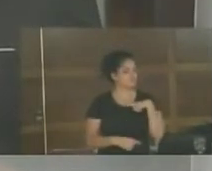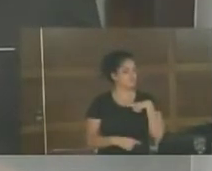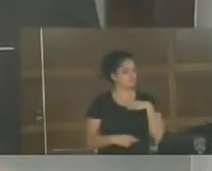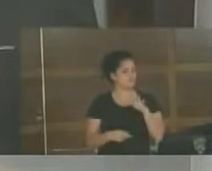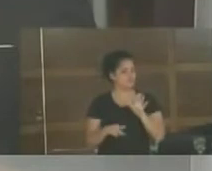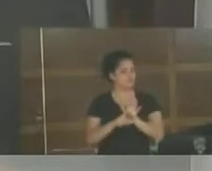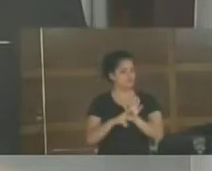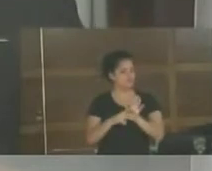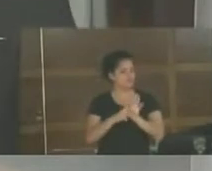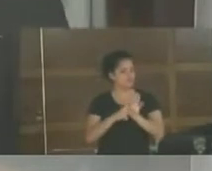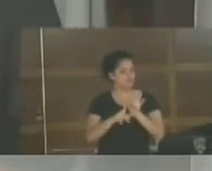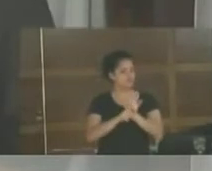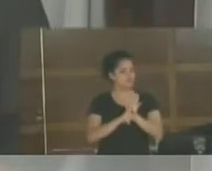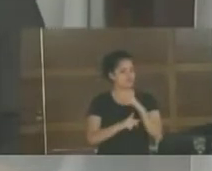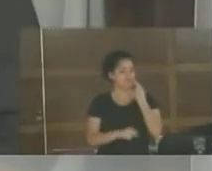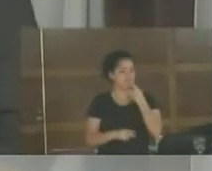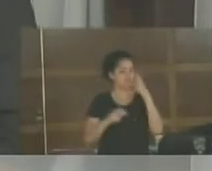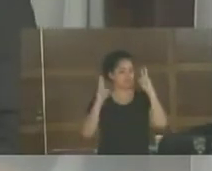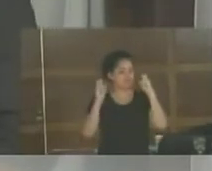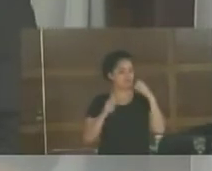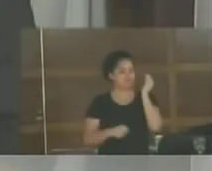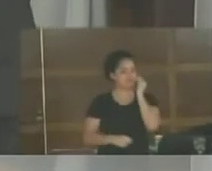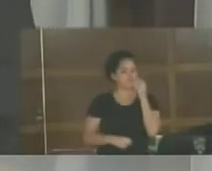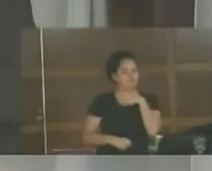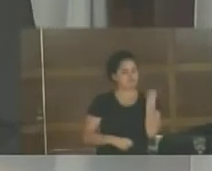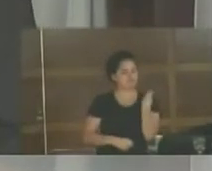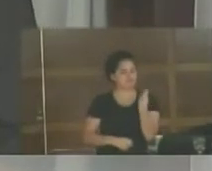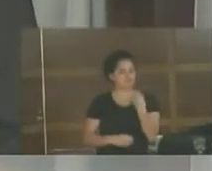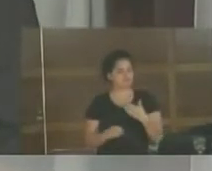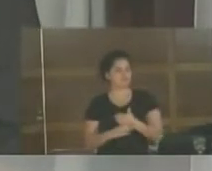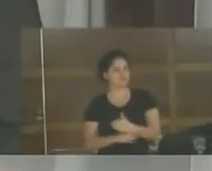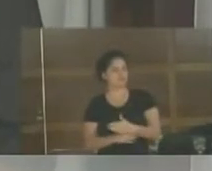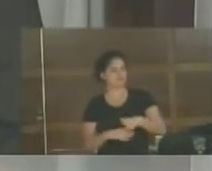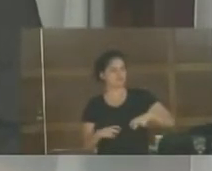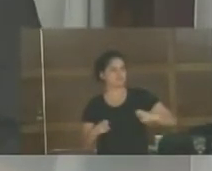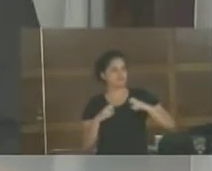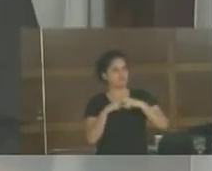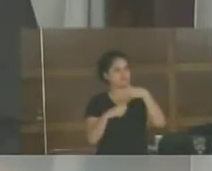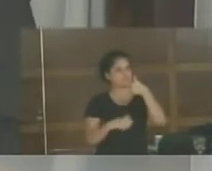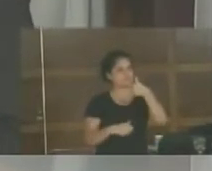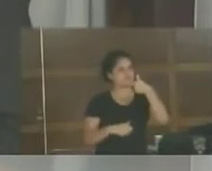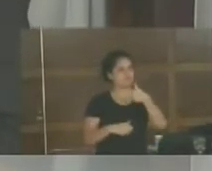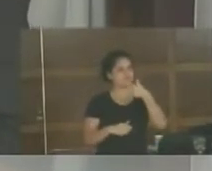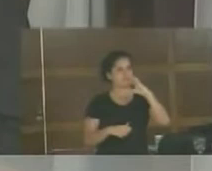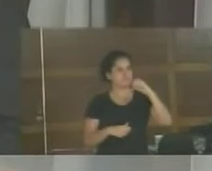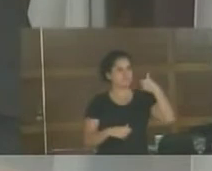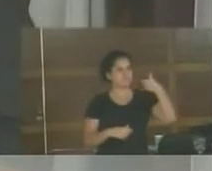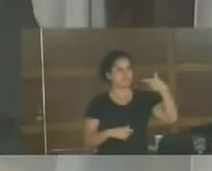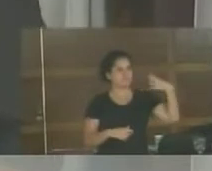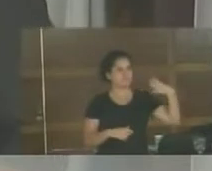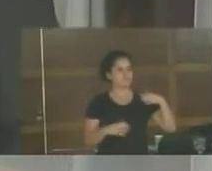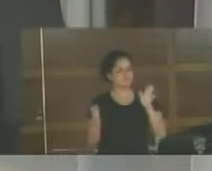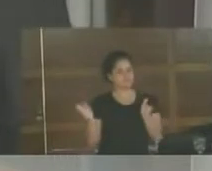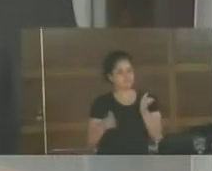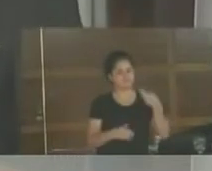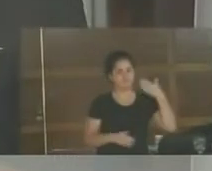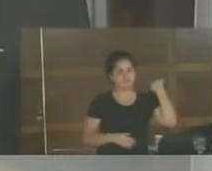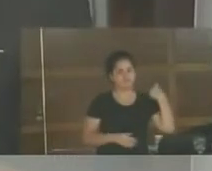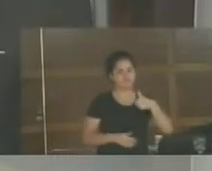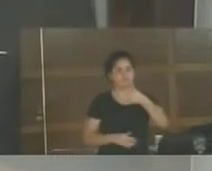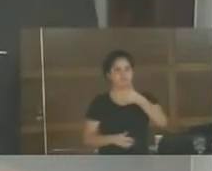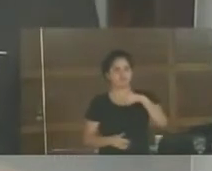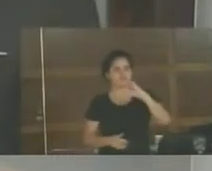fala sobre suicídio, né, eu dei entrada na casa em 2014, na legislatura passada, e em 2015